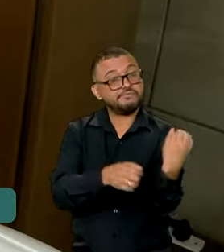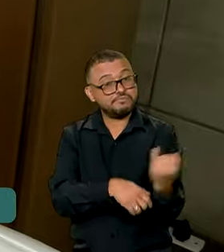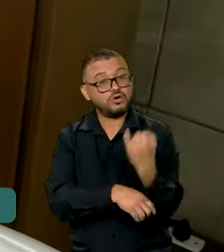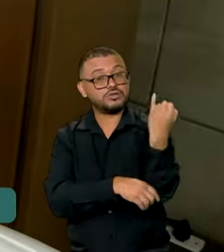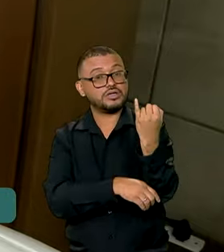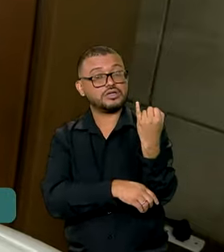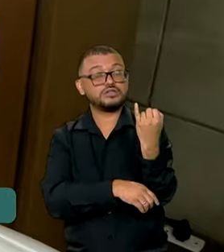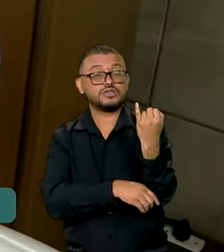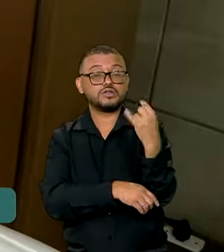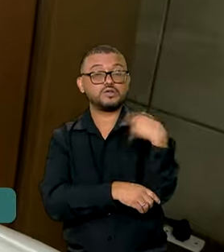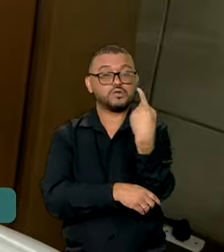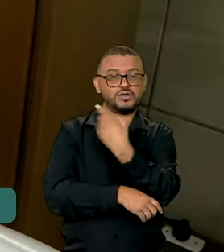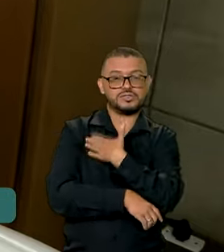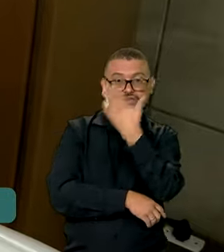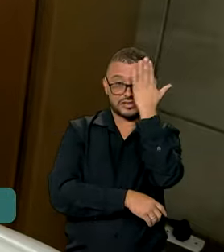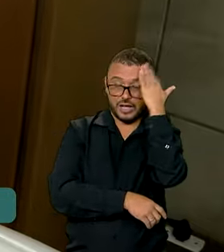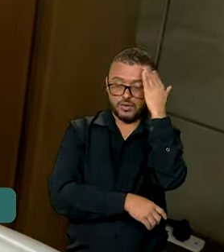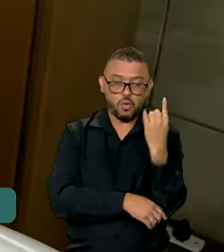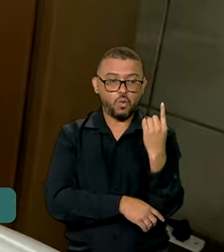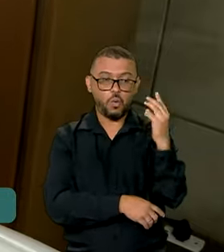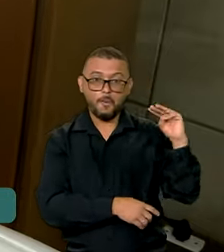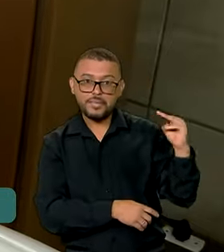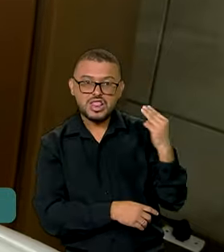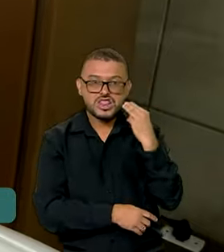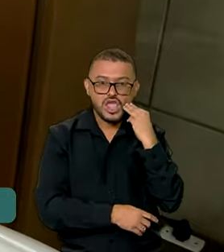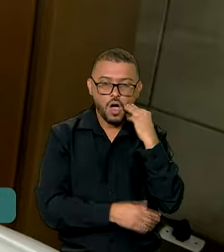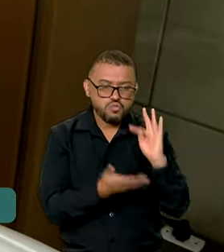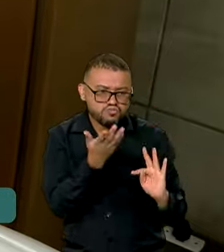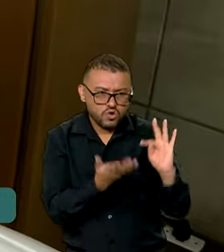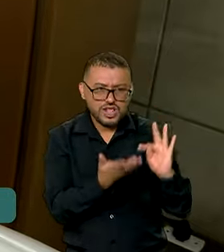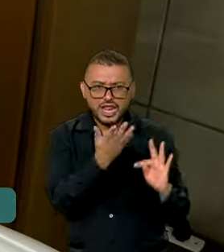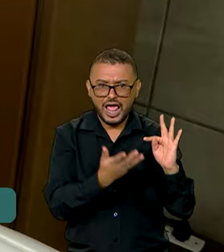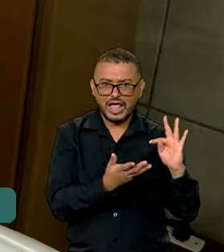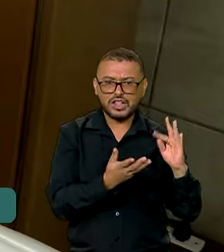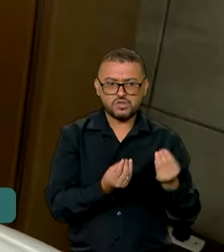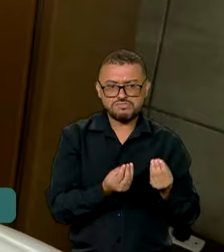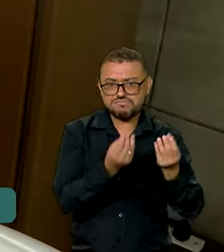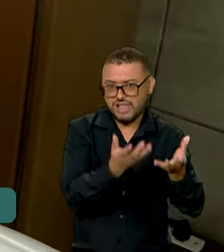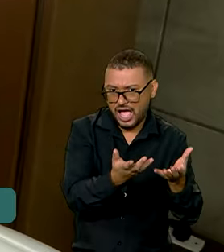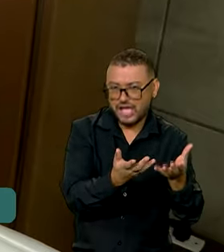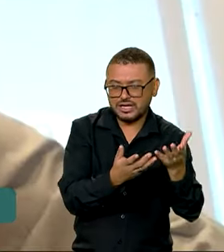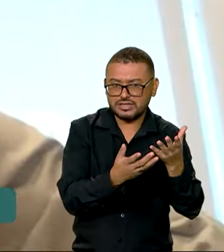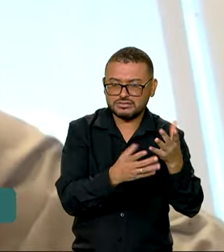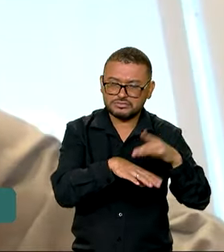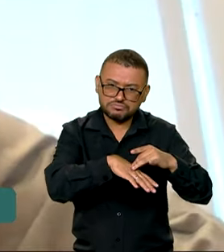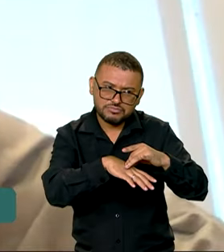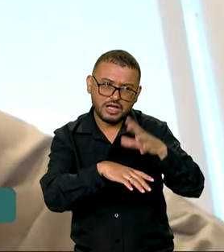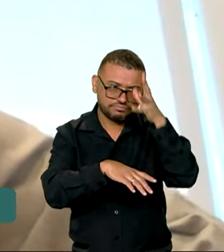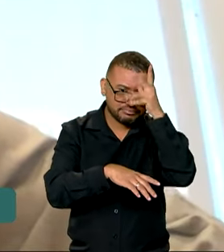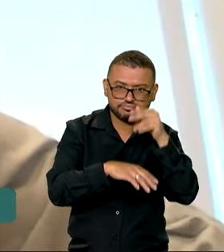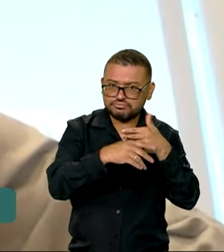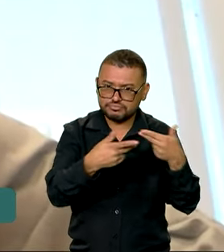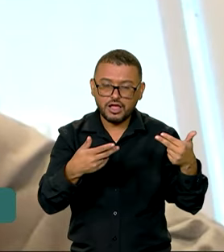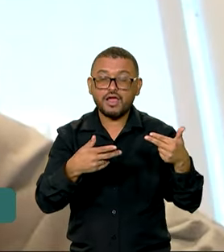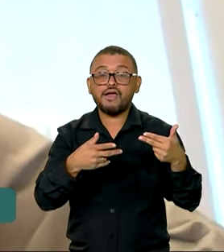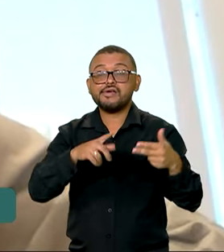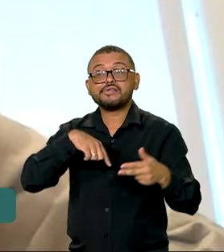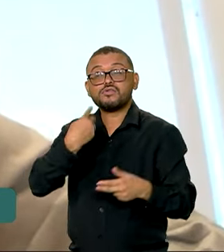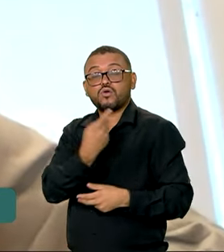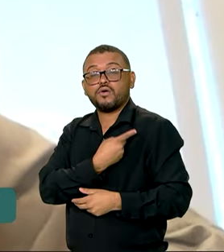importante frisar que além de um milhão de toneladas, né, que nós estamos entregando de proteína, nós